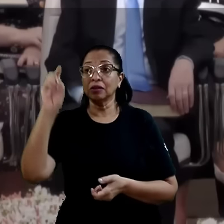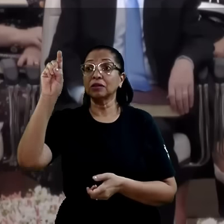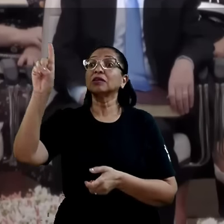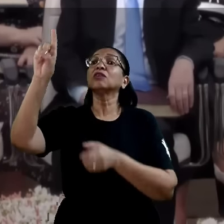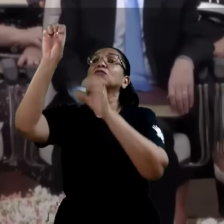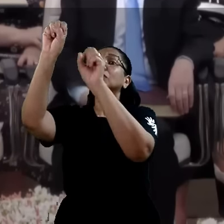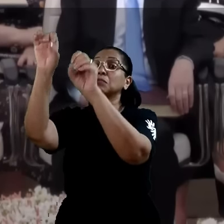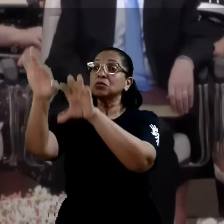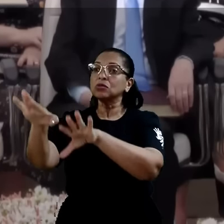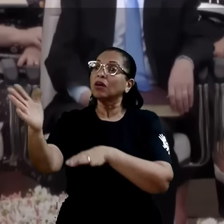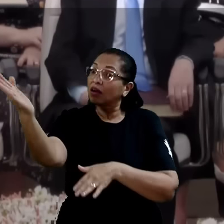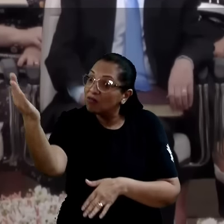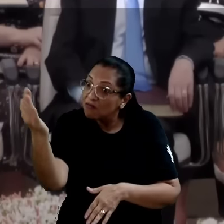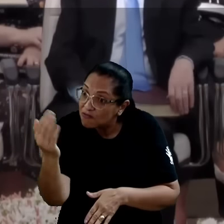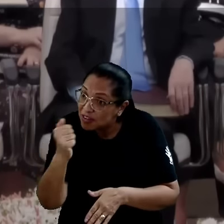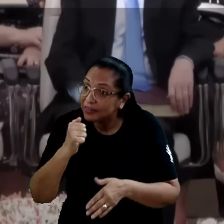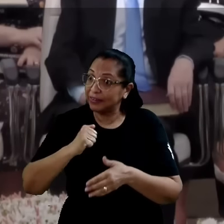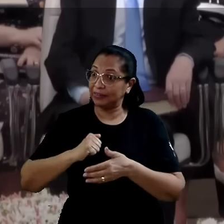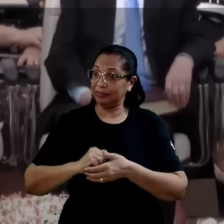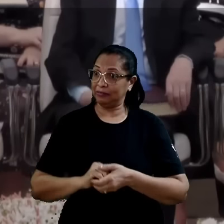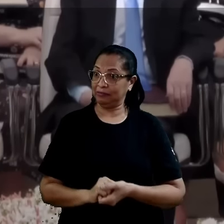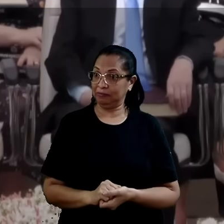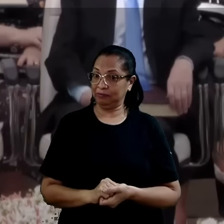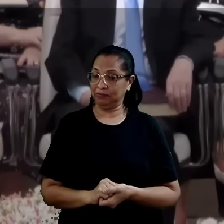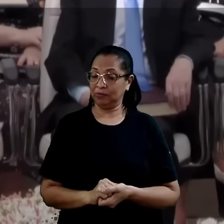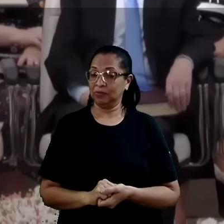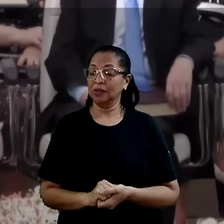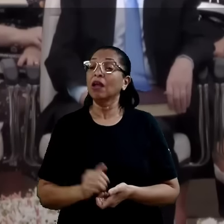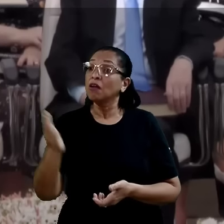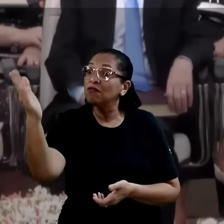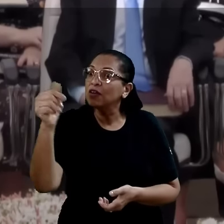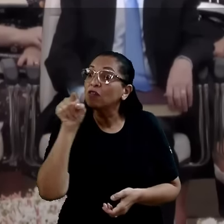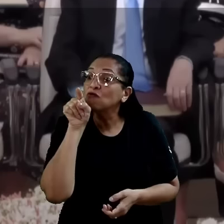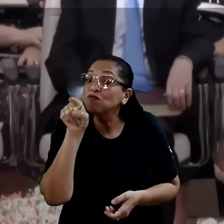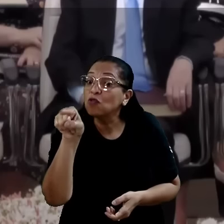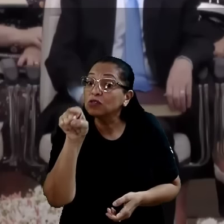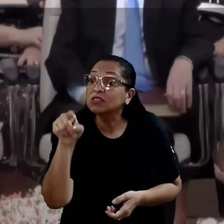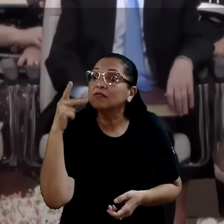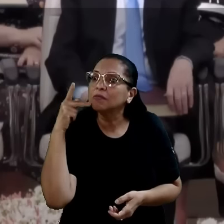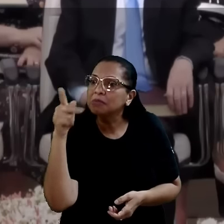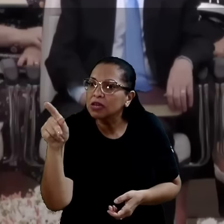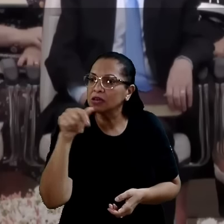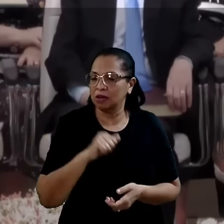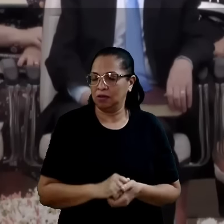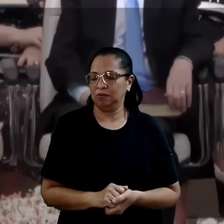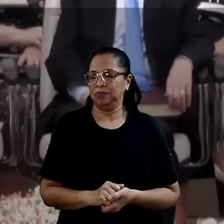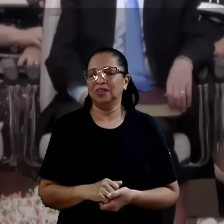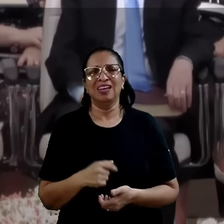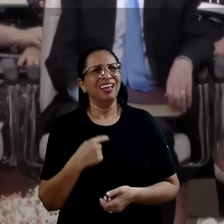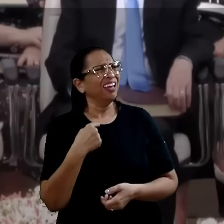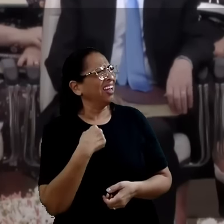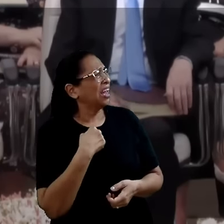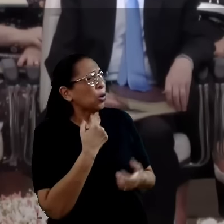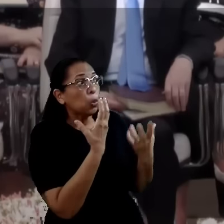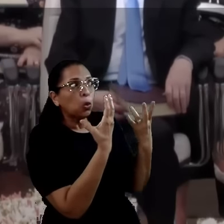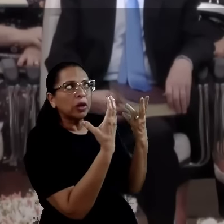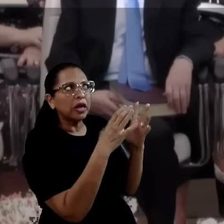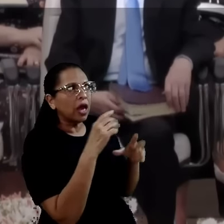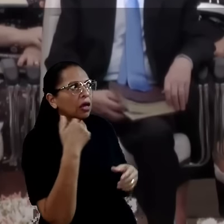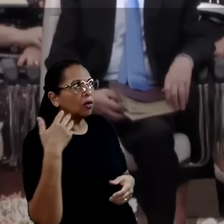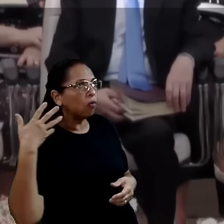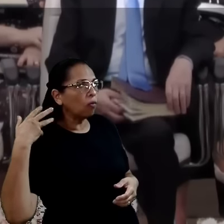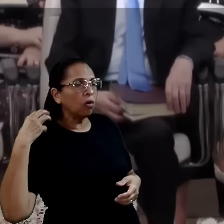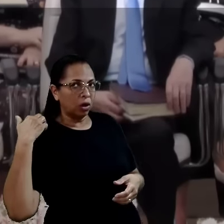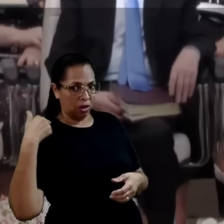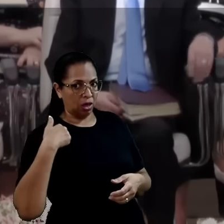mãe mãe mãe mãe mãe deixa eu falar mãe eu vou viajar não não tem problema Deus vai te abençoar na viagem mãe não dá tempo dá tempo